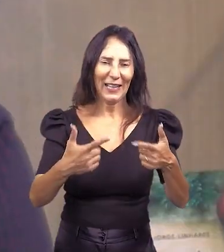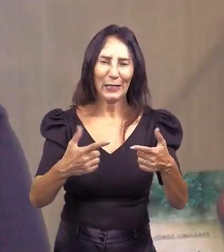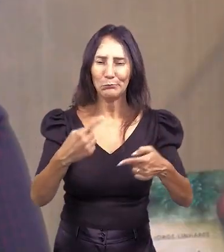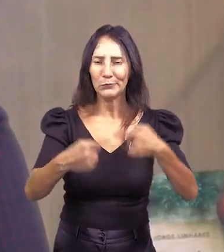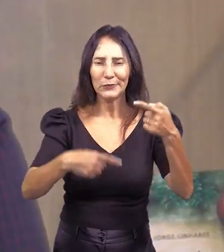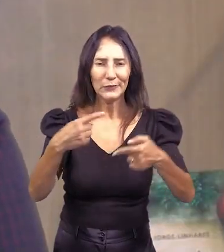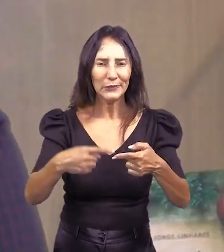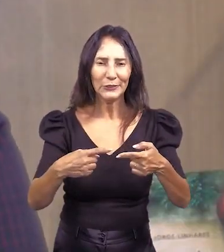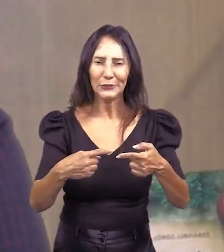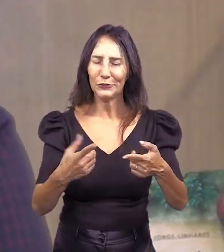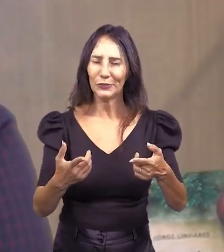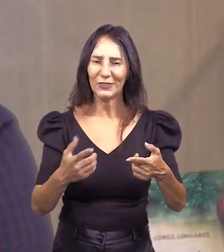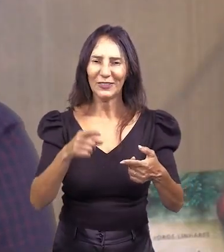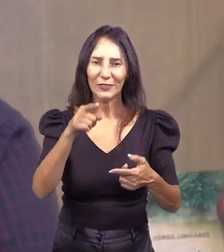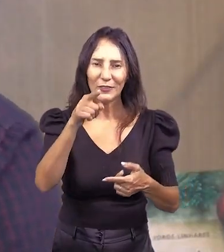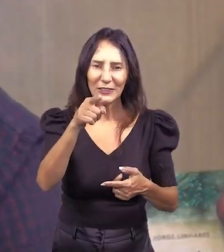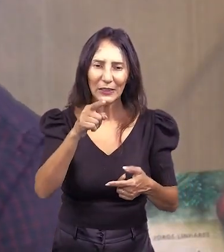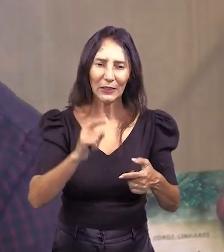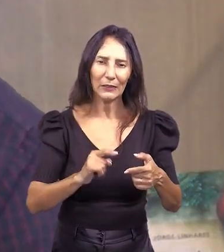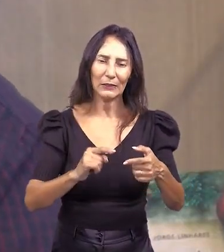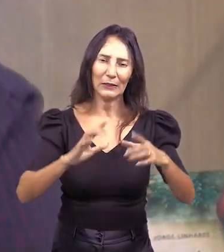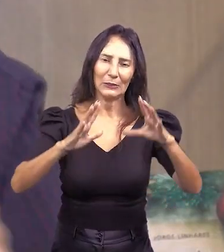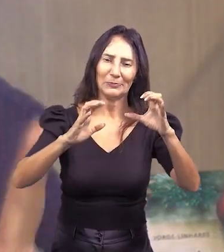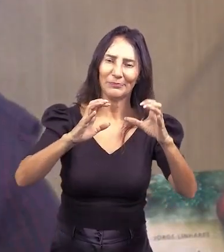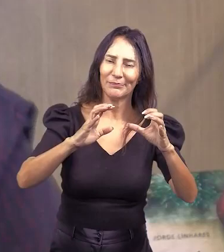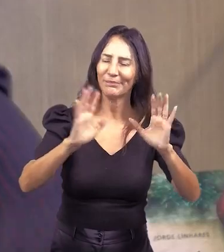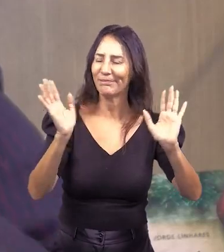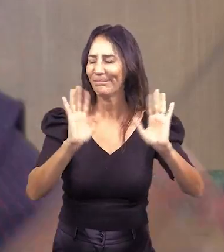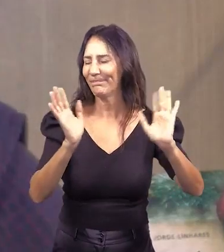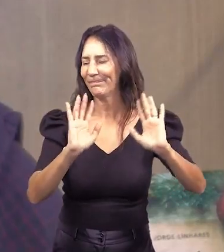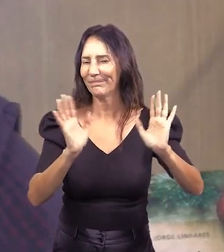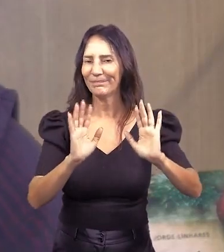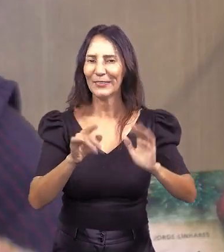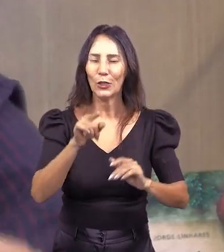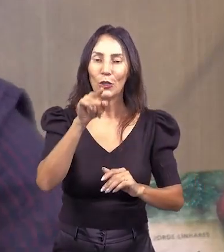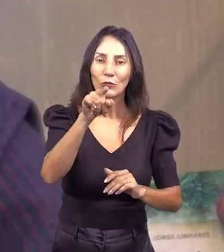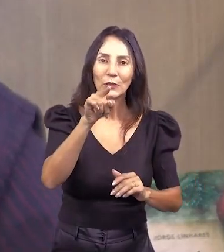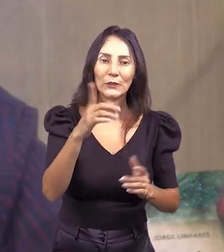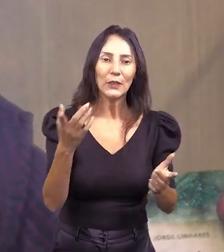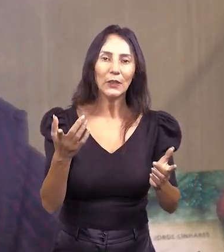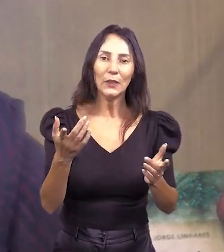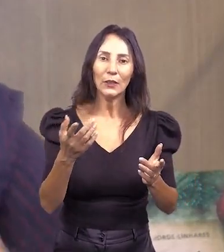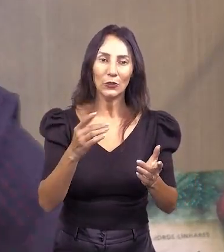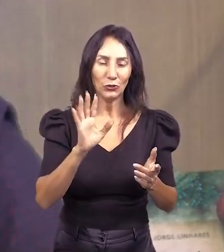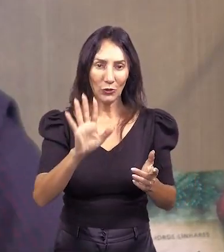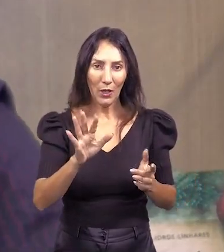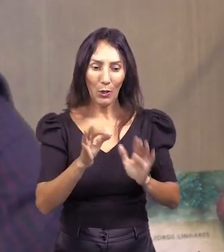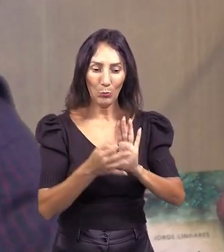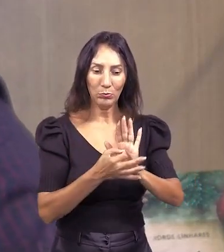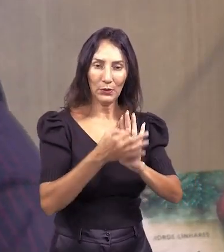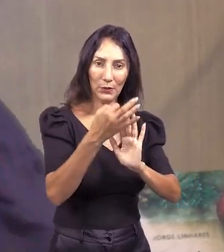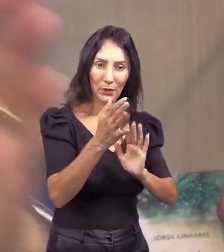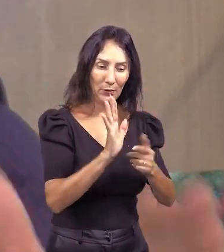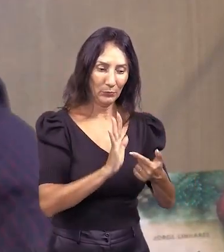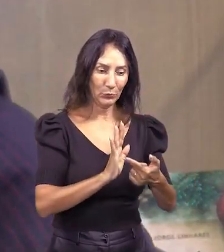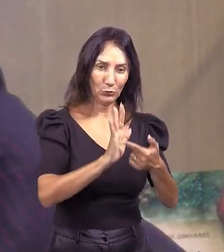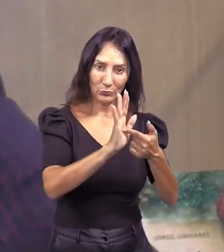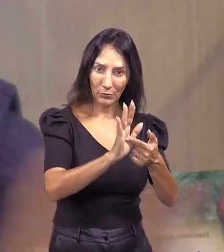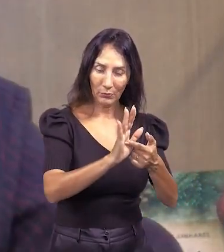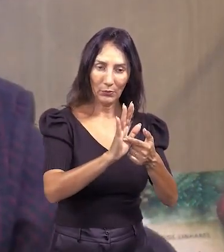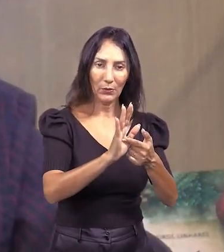a pena, não vale a pena você brigar por causa de política. Defendeu seus direitos, seus princípios, seus